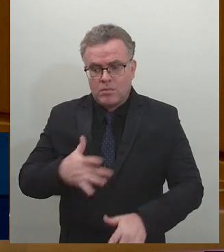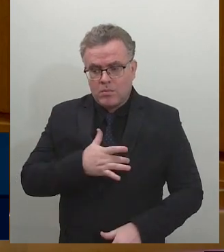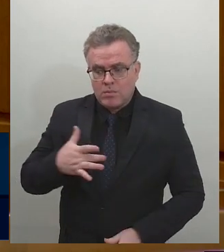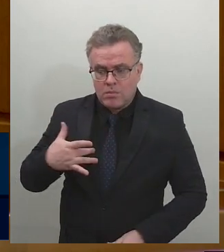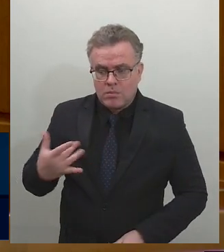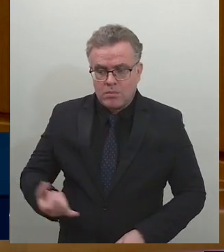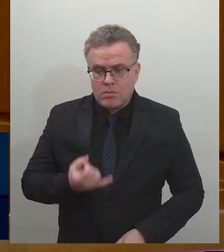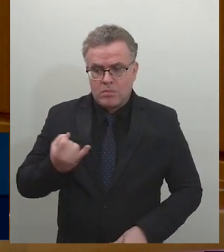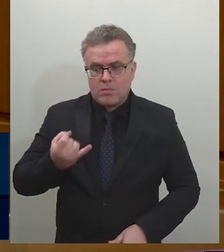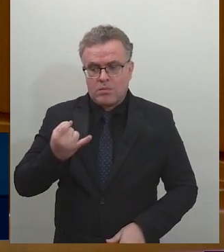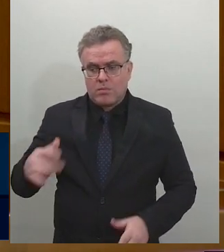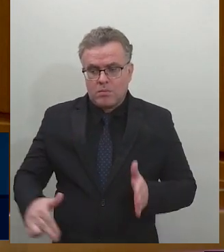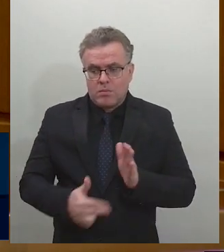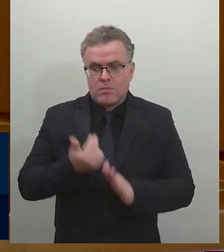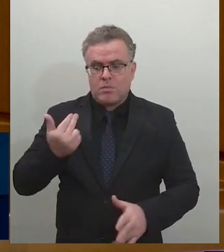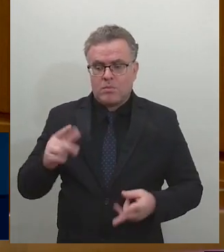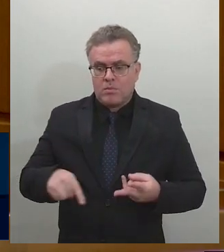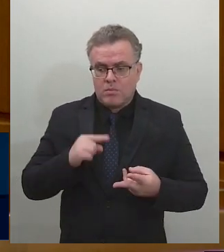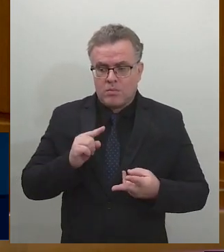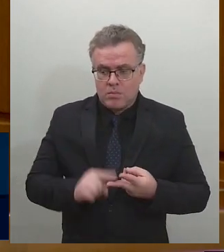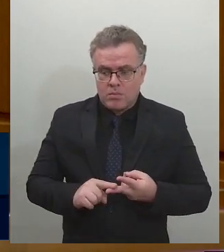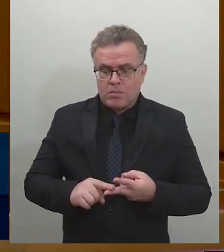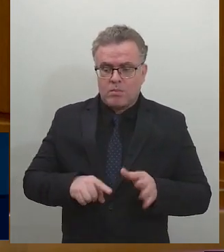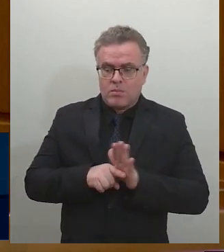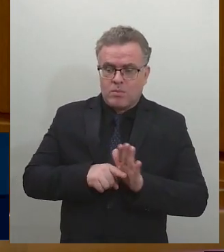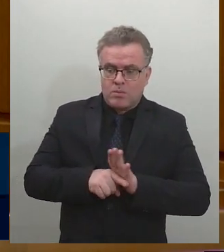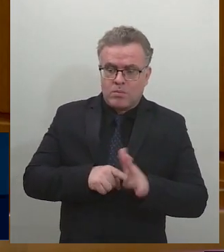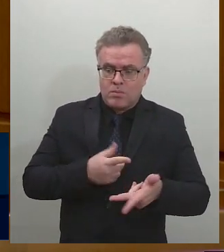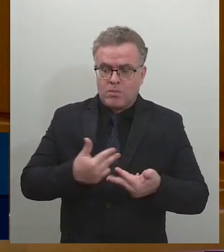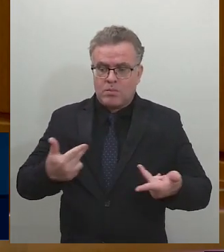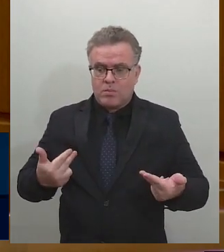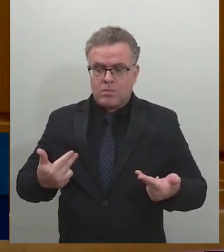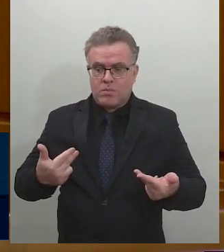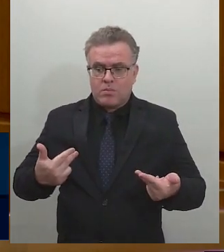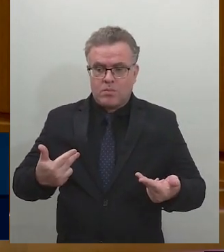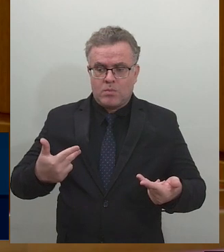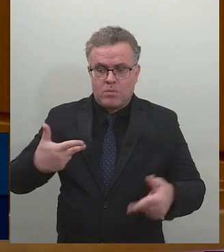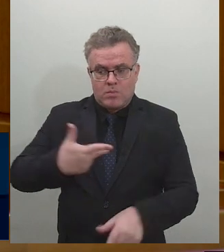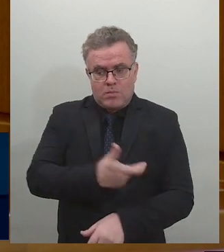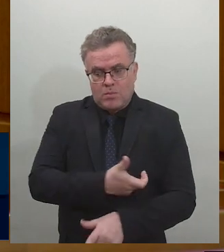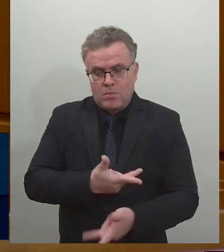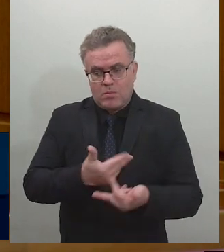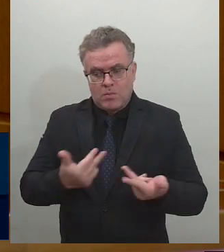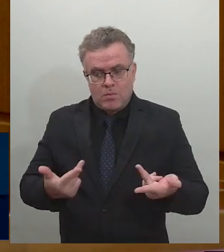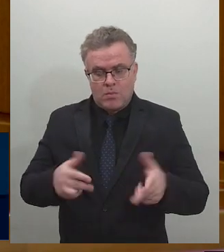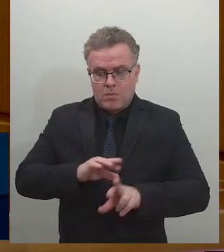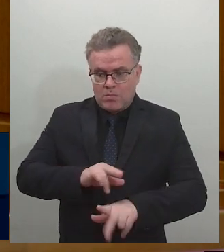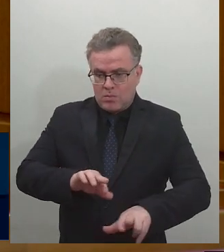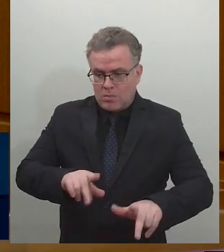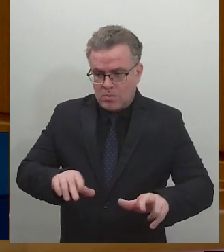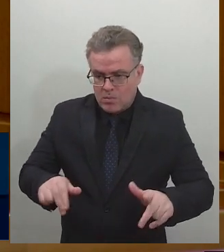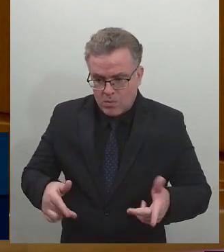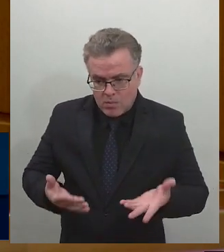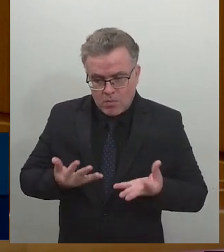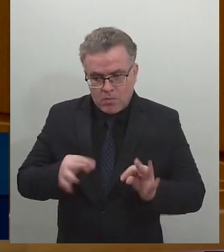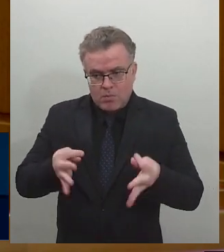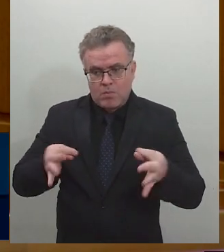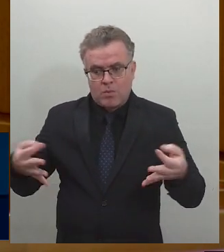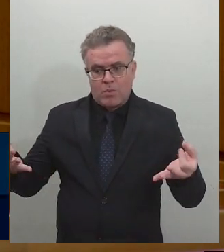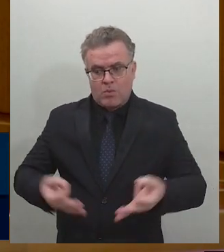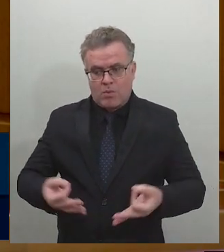fazer um exame assim de alta tecnologia, está o hospital preparado.